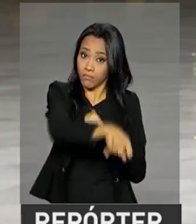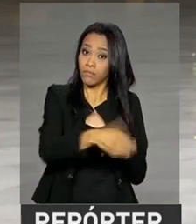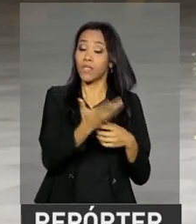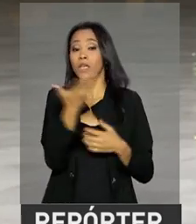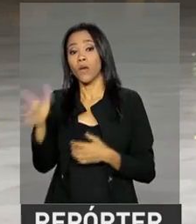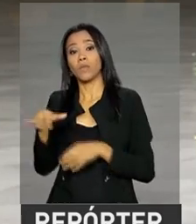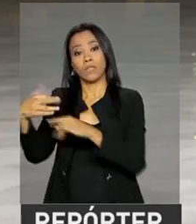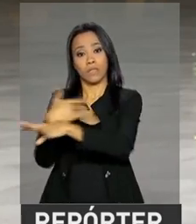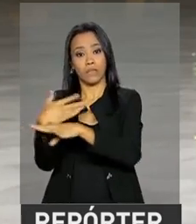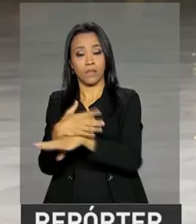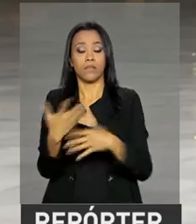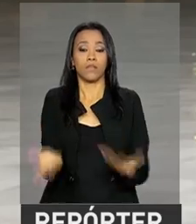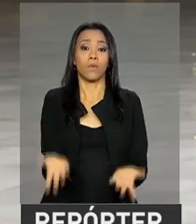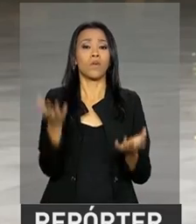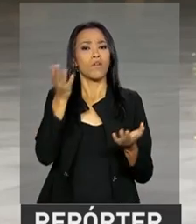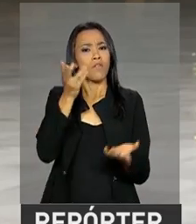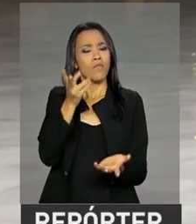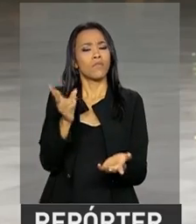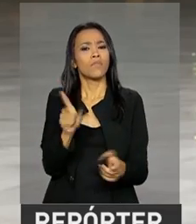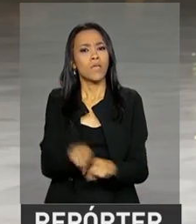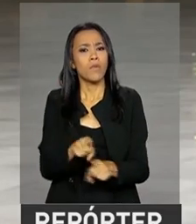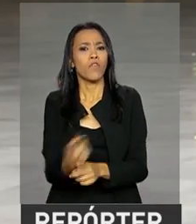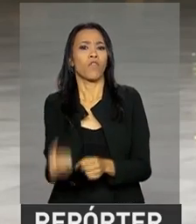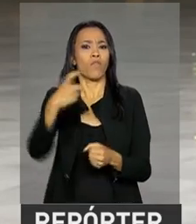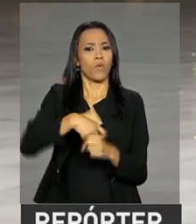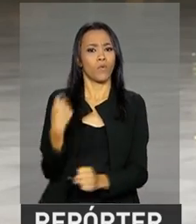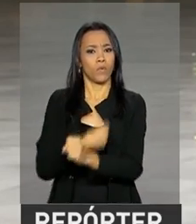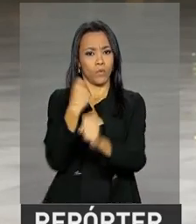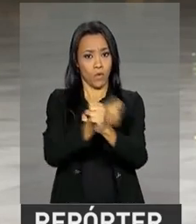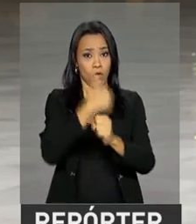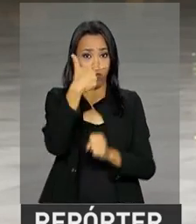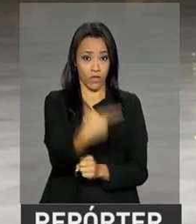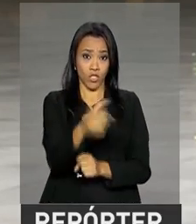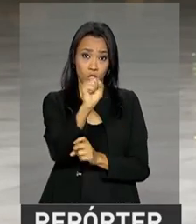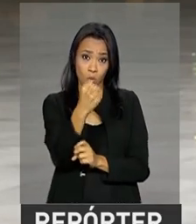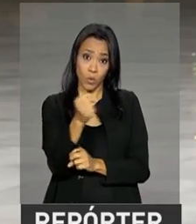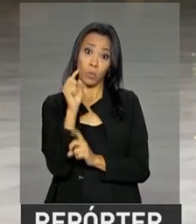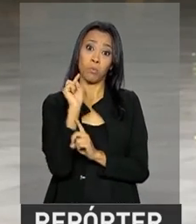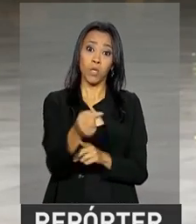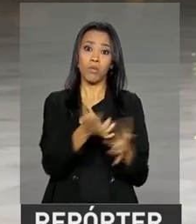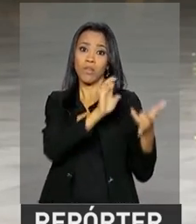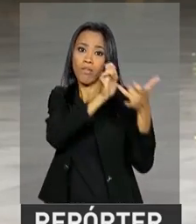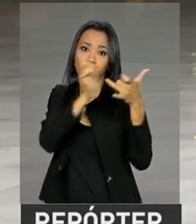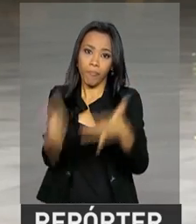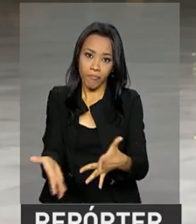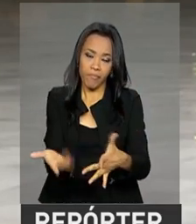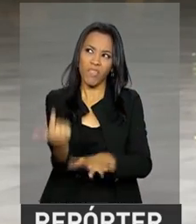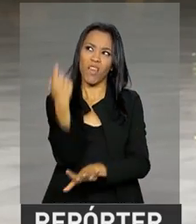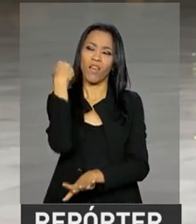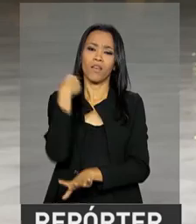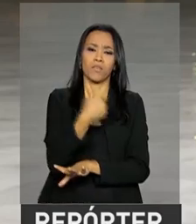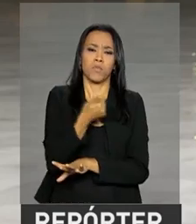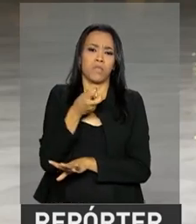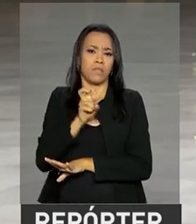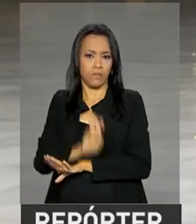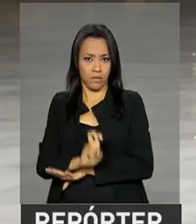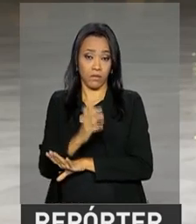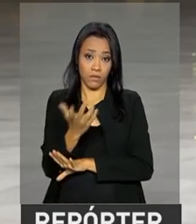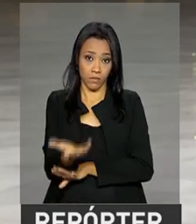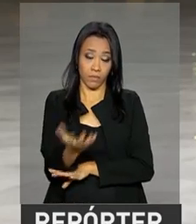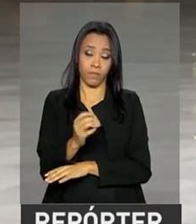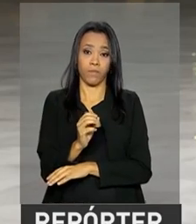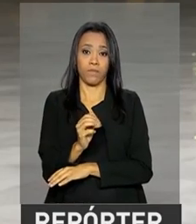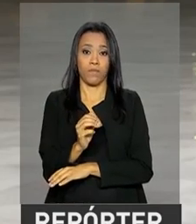mesmo tempo foram retomadas 28.000 unidades paralisadas desde 2015 bom como